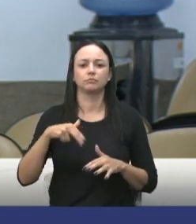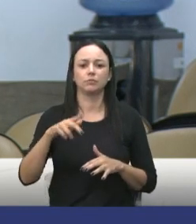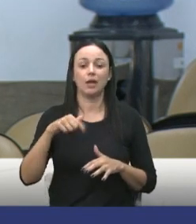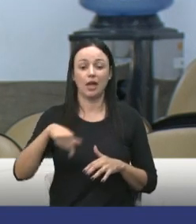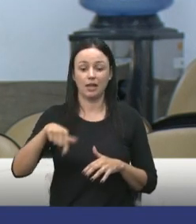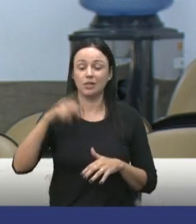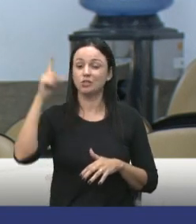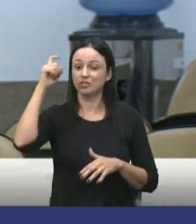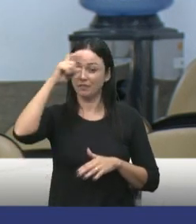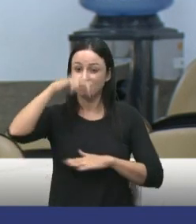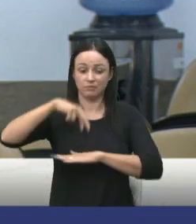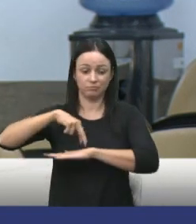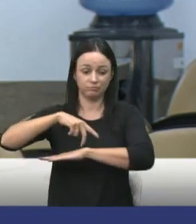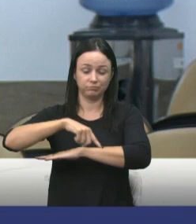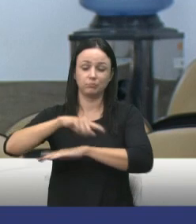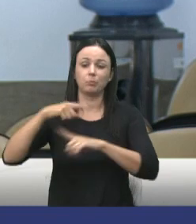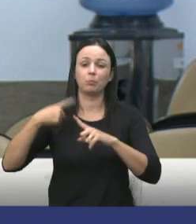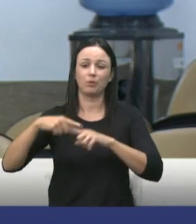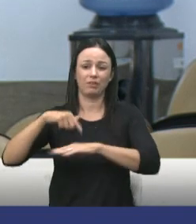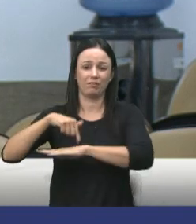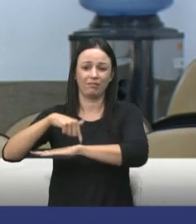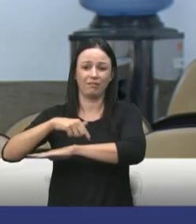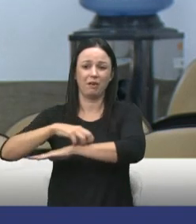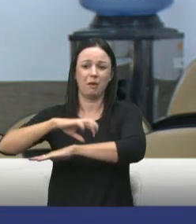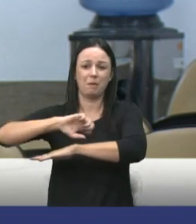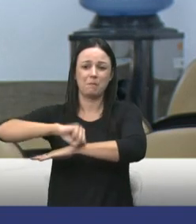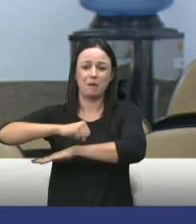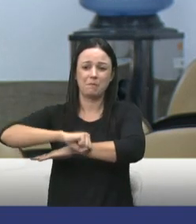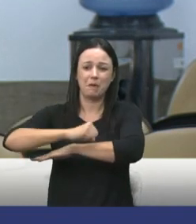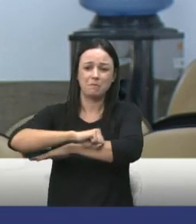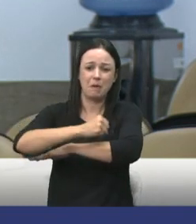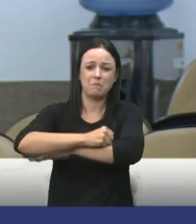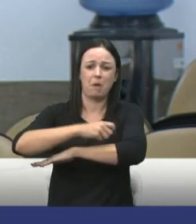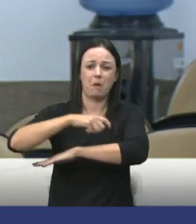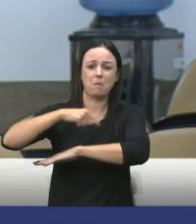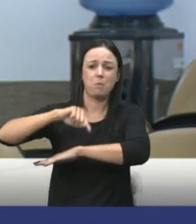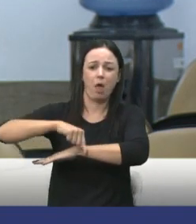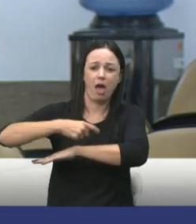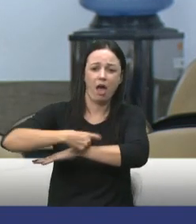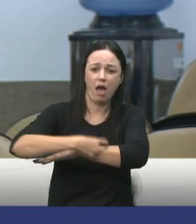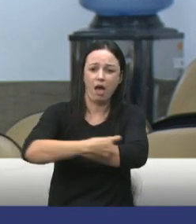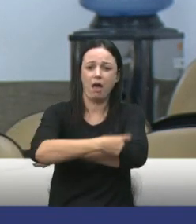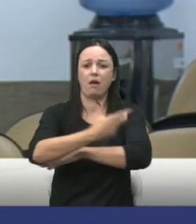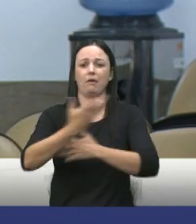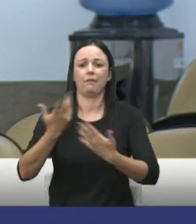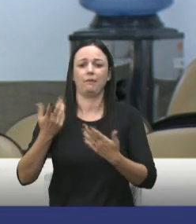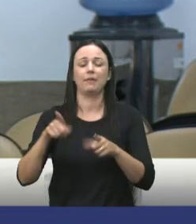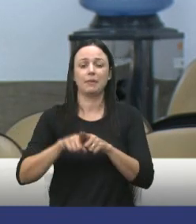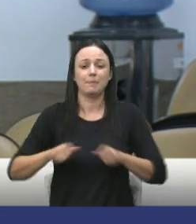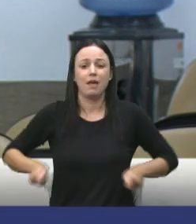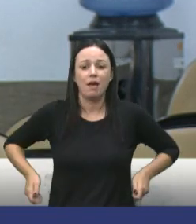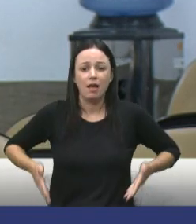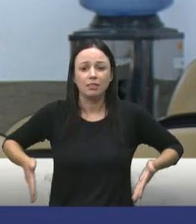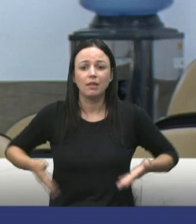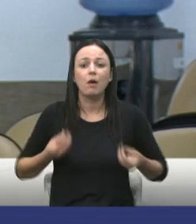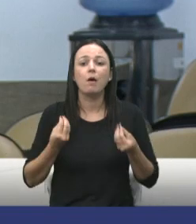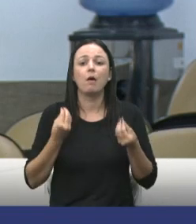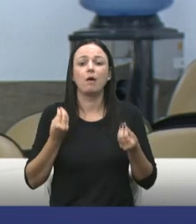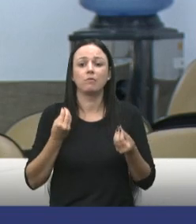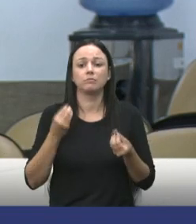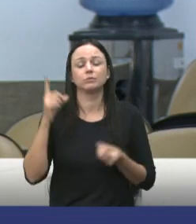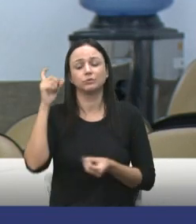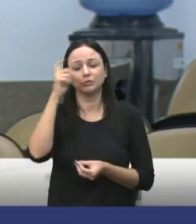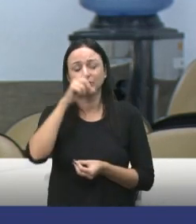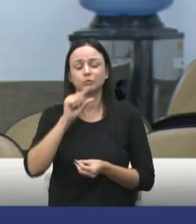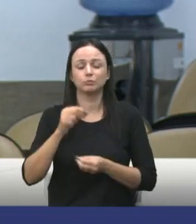nossas calçadas porque elas são muito quebradas, emburacadas. Pessoas com cadeira de rodas nem se fala. Então eles têm bastante essa limitação.